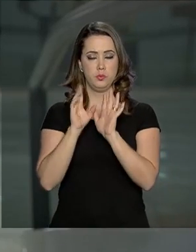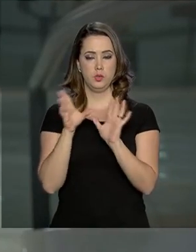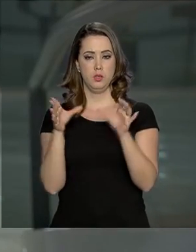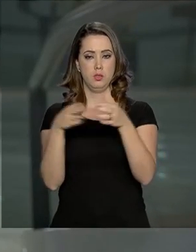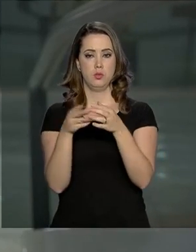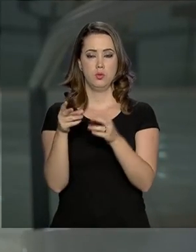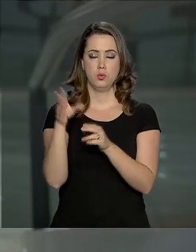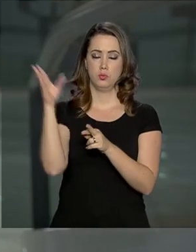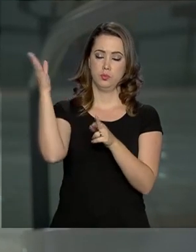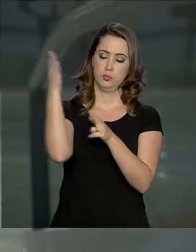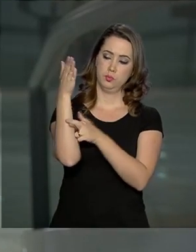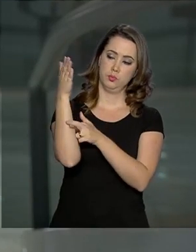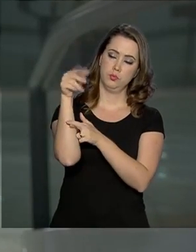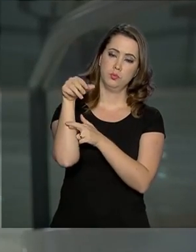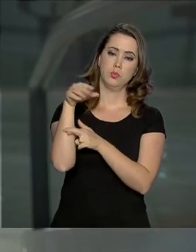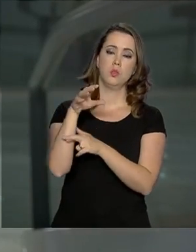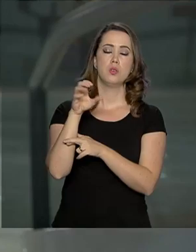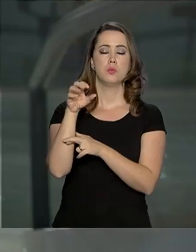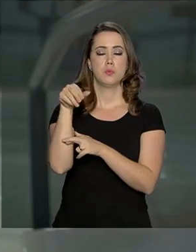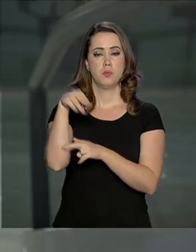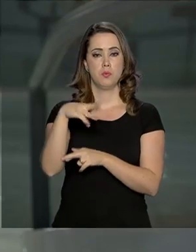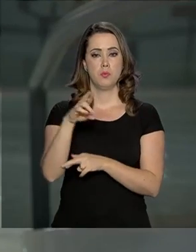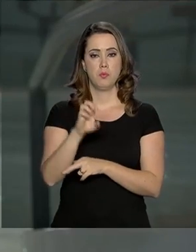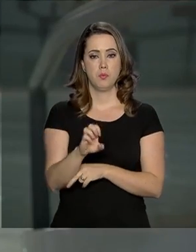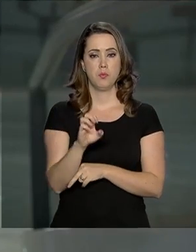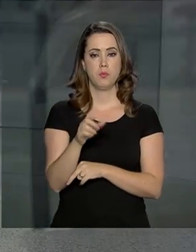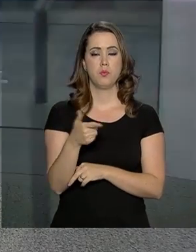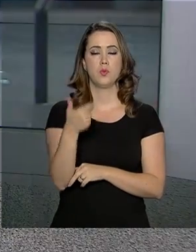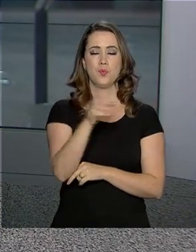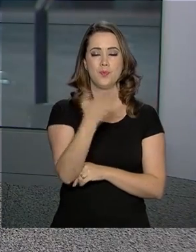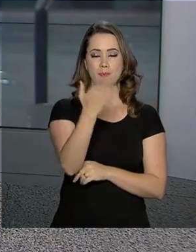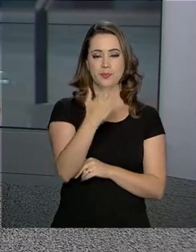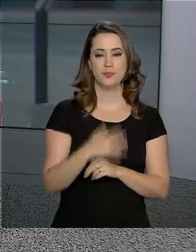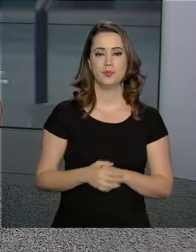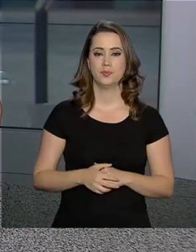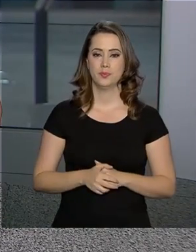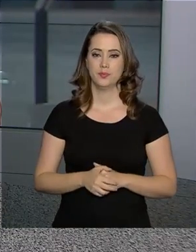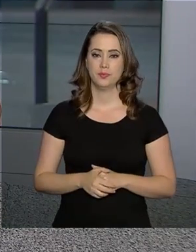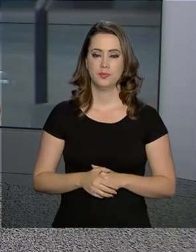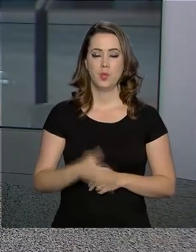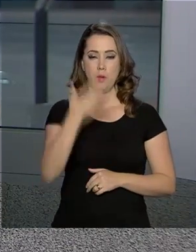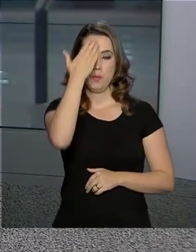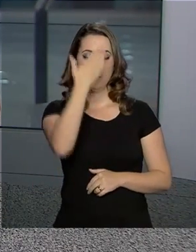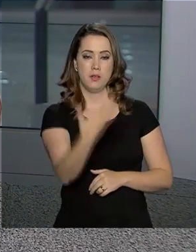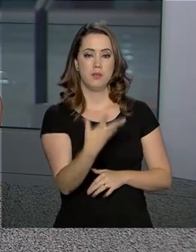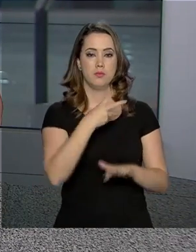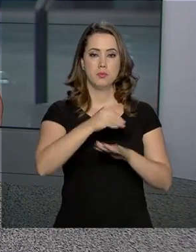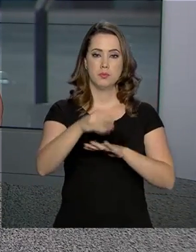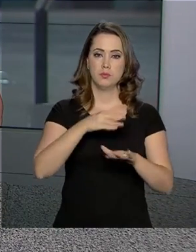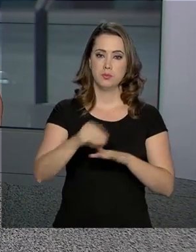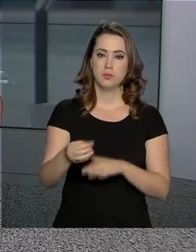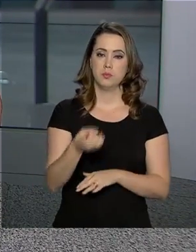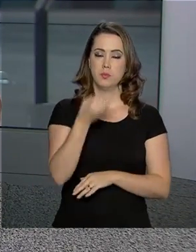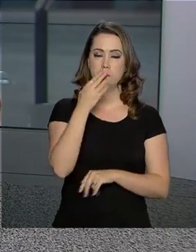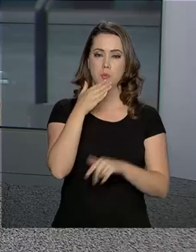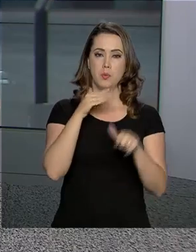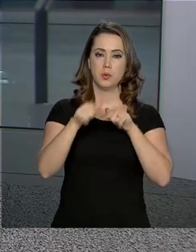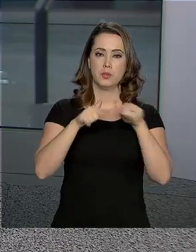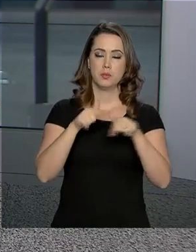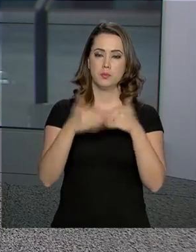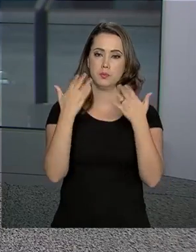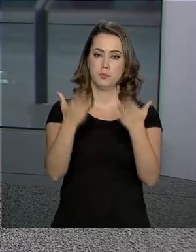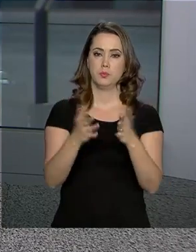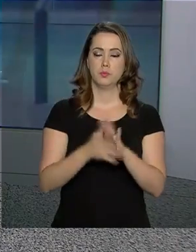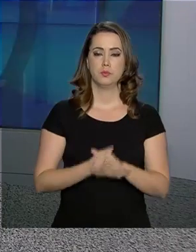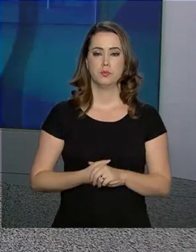das Relações Exteriores, Ernesto Araújo. Alessandra, volto com você. Muito obrigada, Daniele, pelas suas informações. Um bom trabalho para